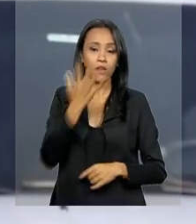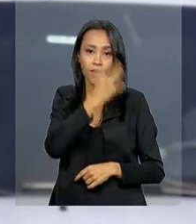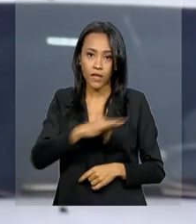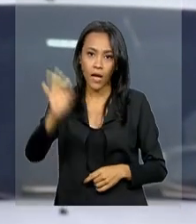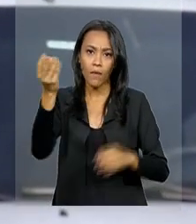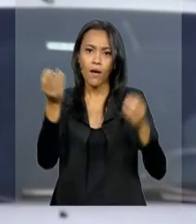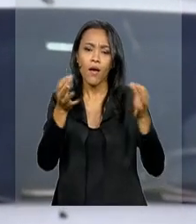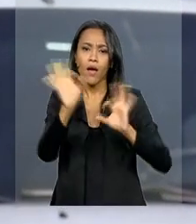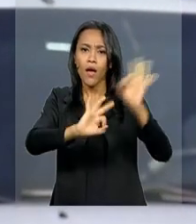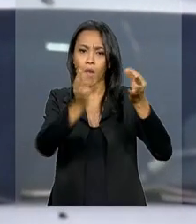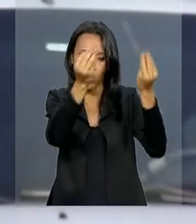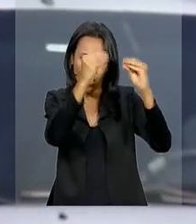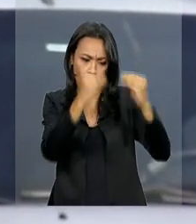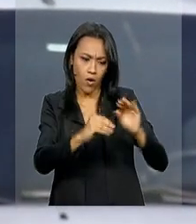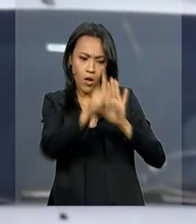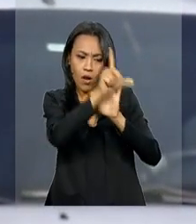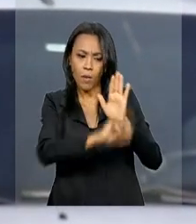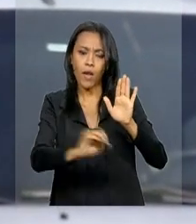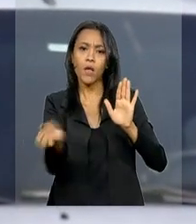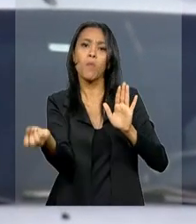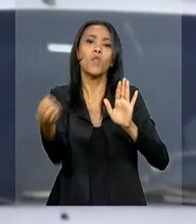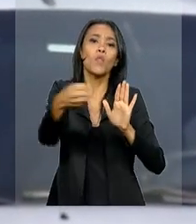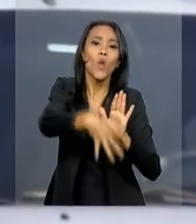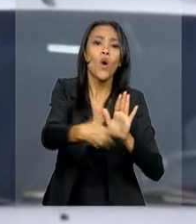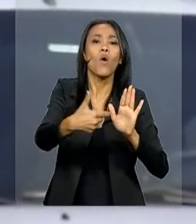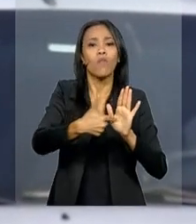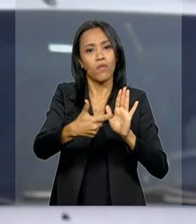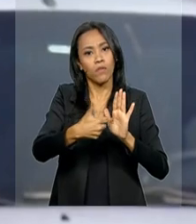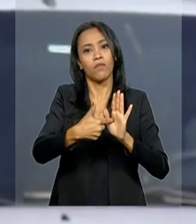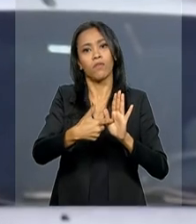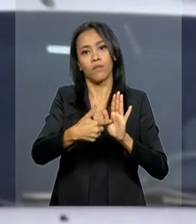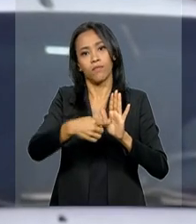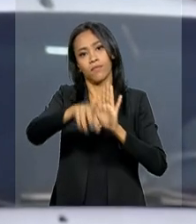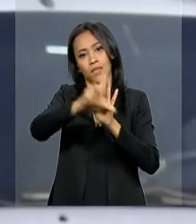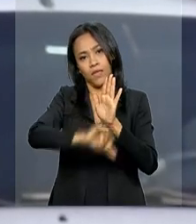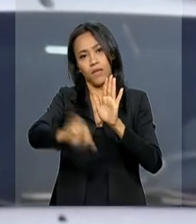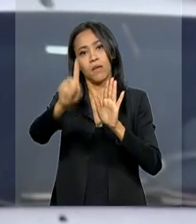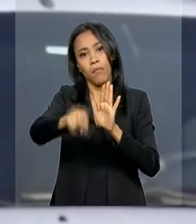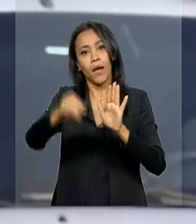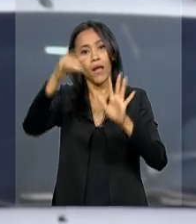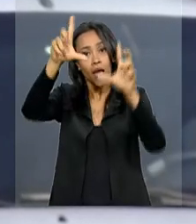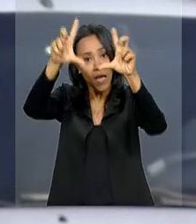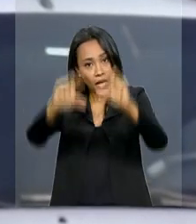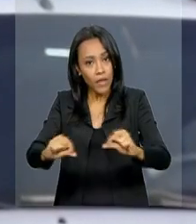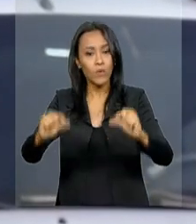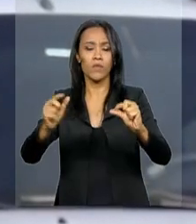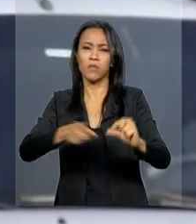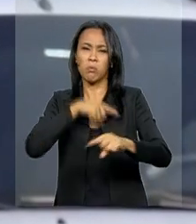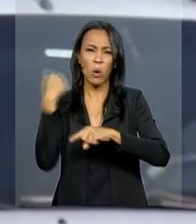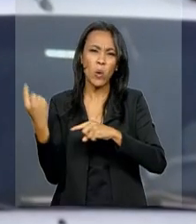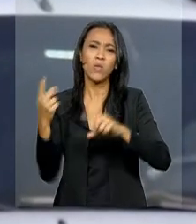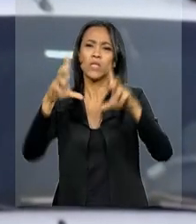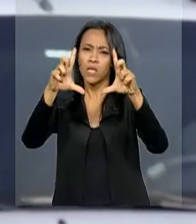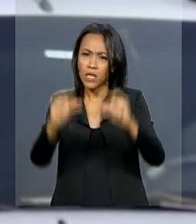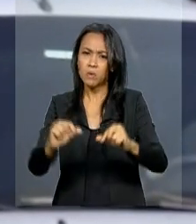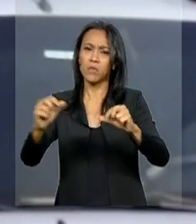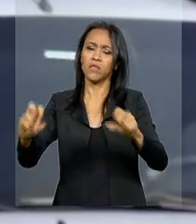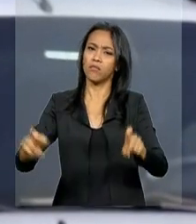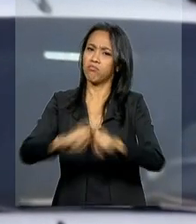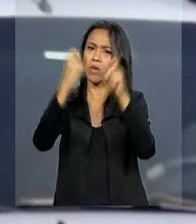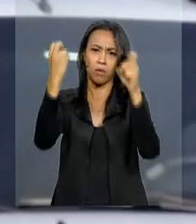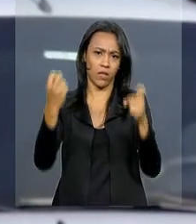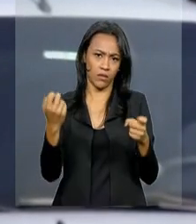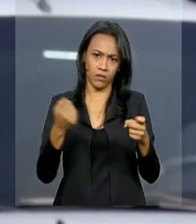vigor uma nova legislação que é o Pena Trans, Plano Nacional de Redução de Acidentes, de Lesões e Mortes no Trânsito. Mas nada disso é